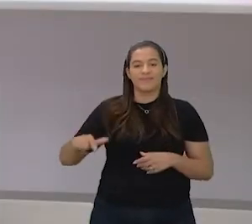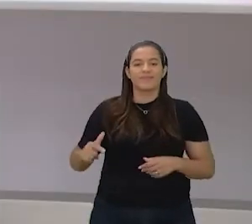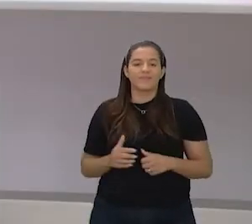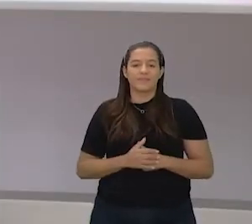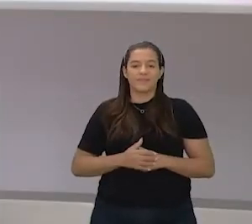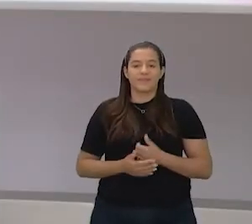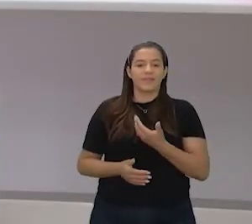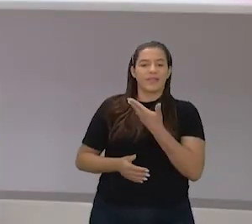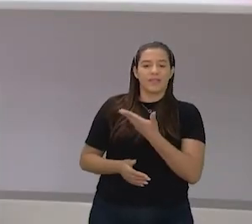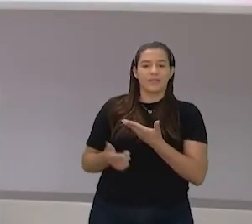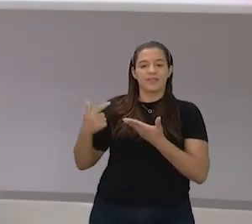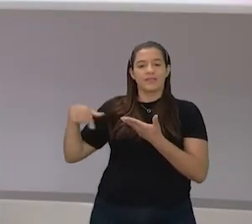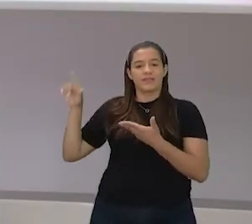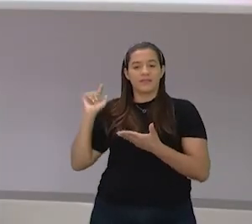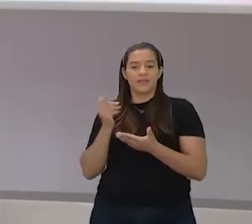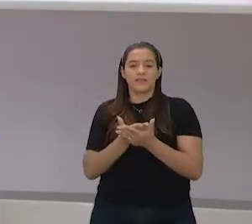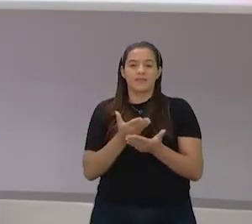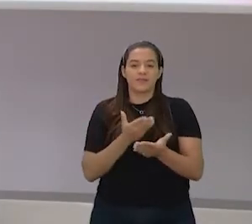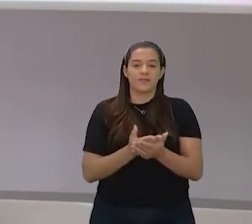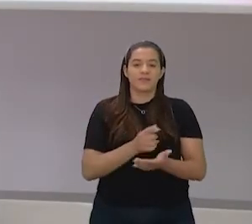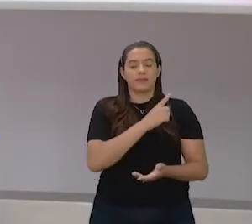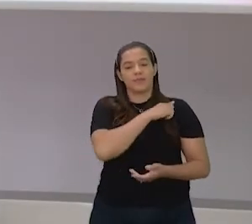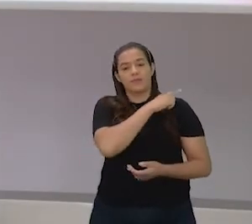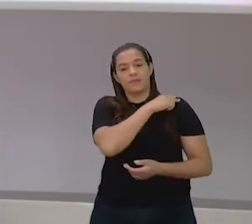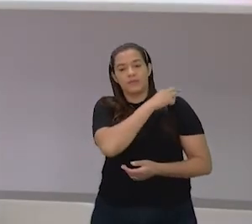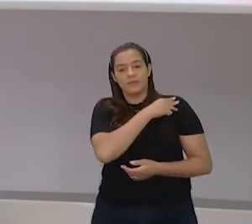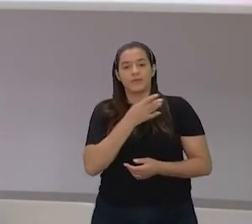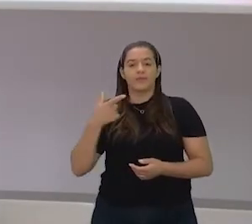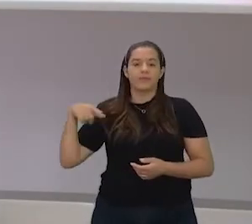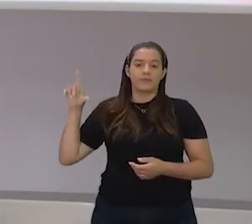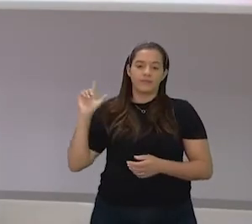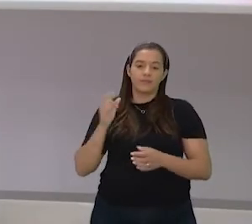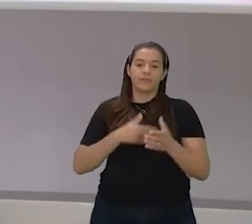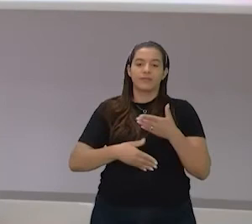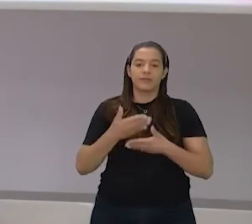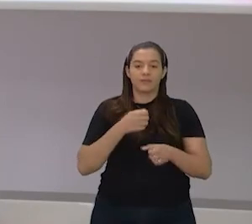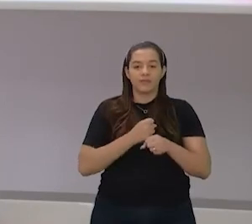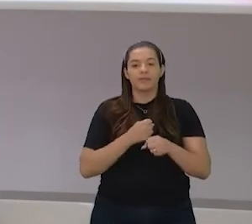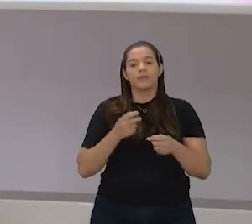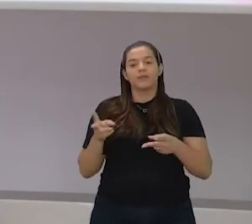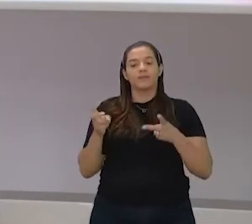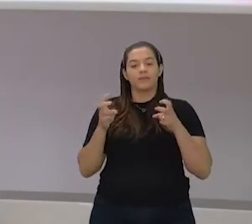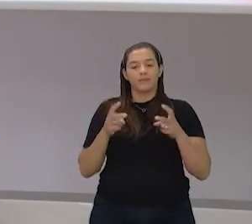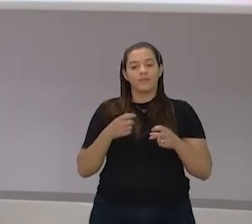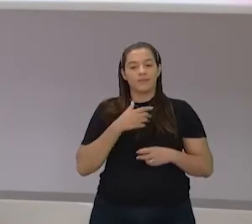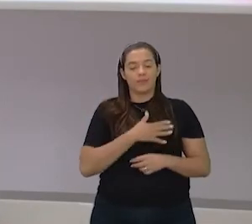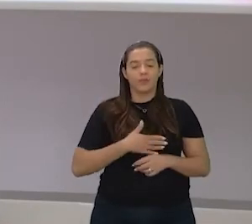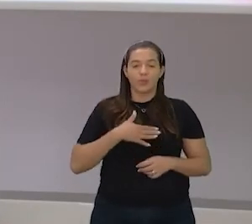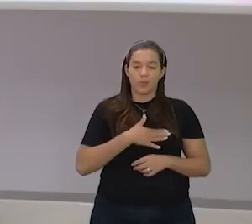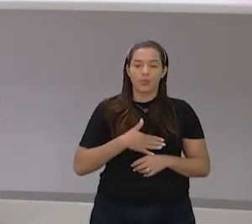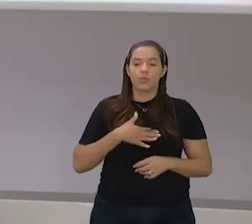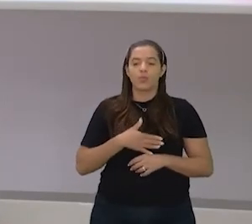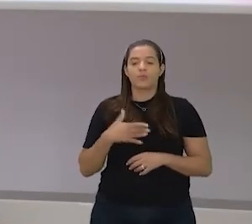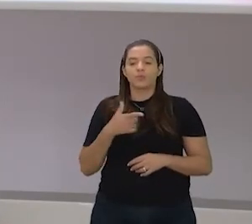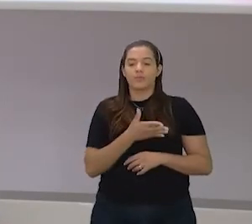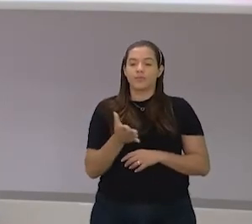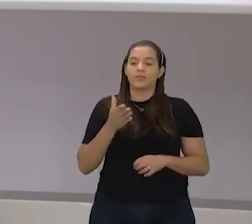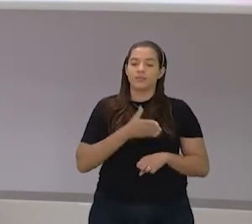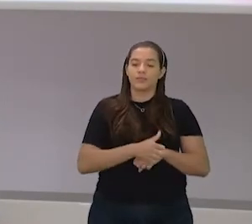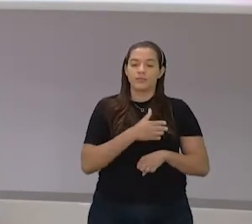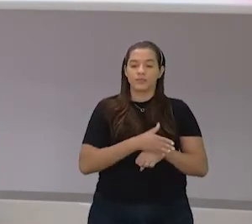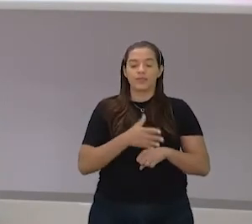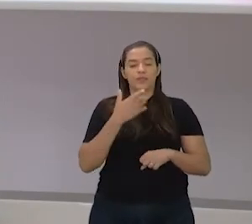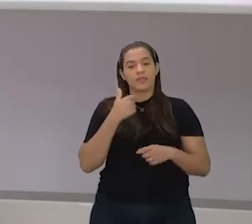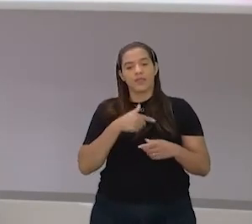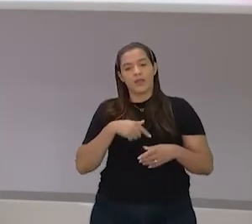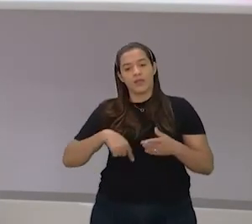Viviane também esteve comigo em algumas aulas dos anos finais, ano passado, e a gente consegue perceber esse gosto, né, pela prática do